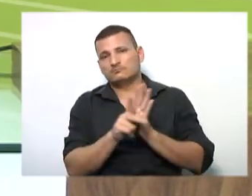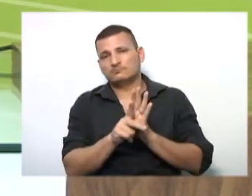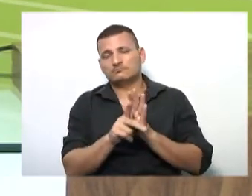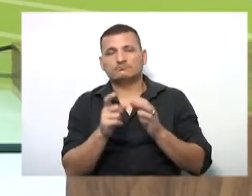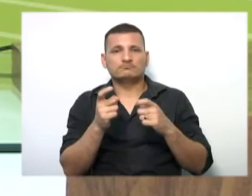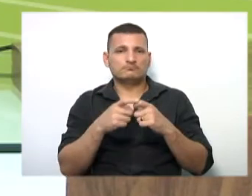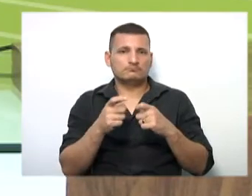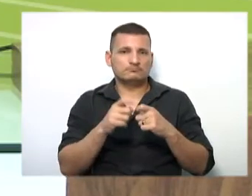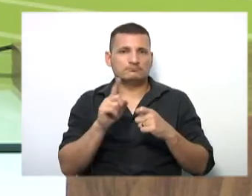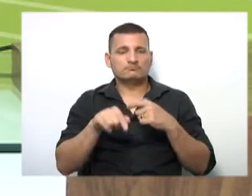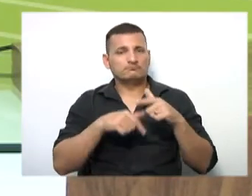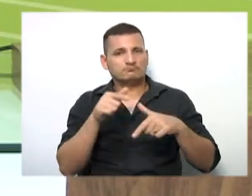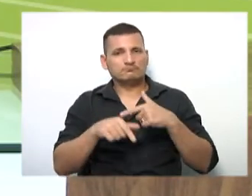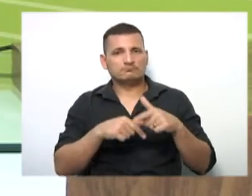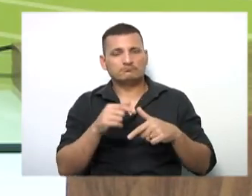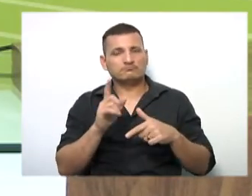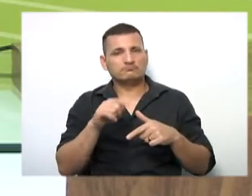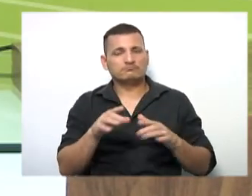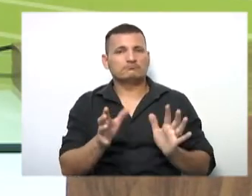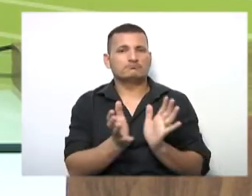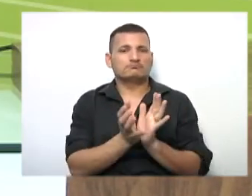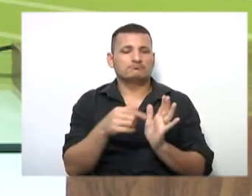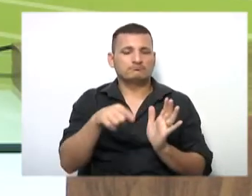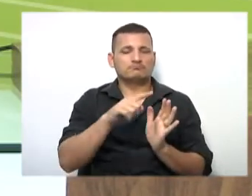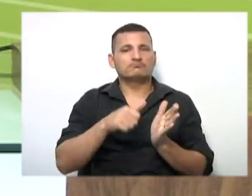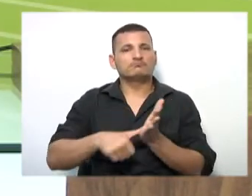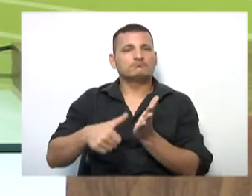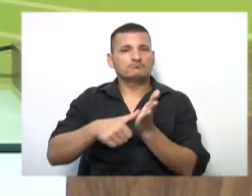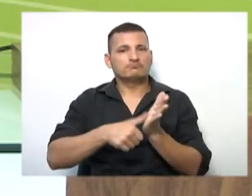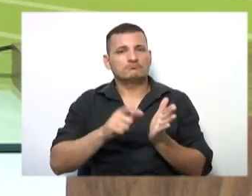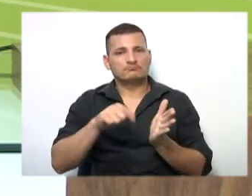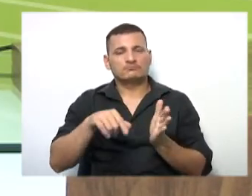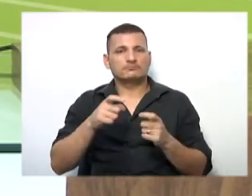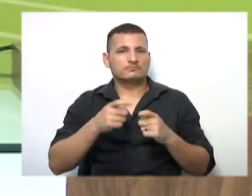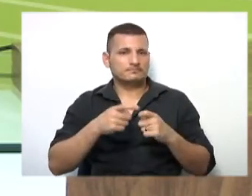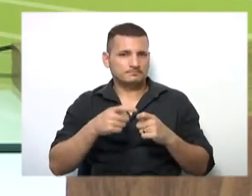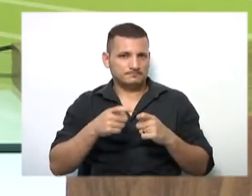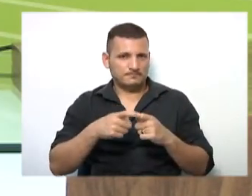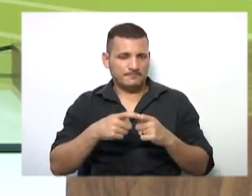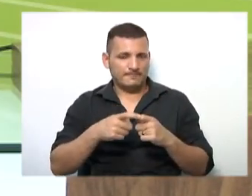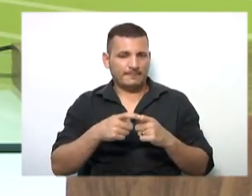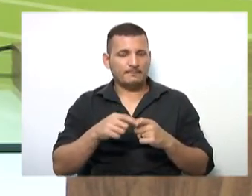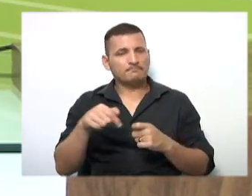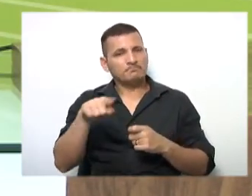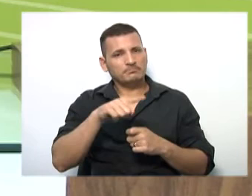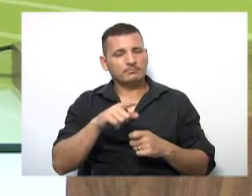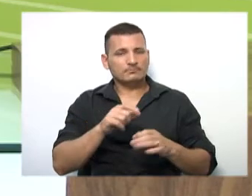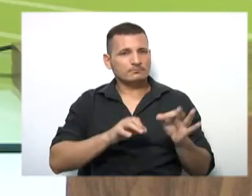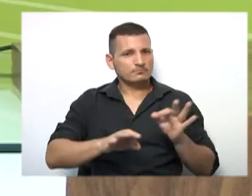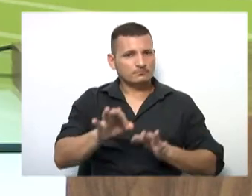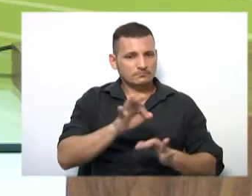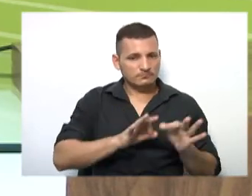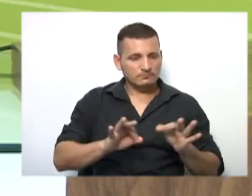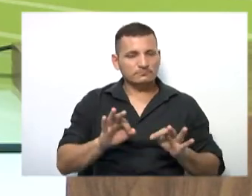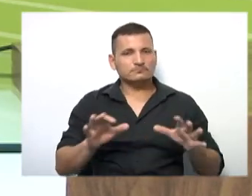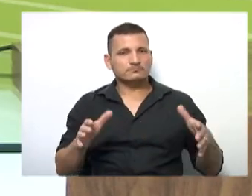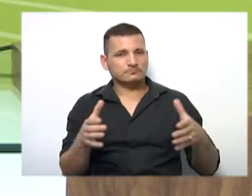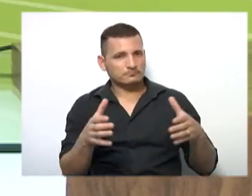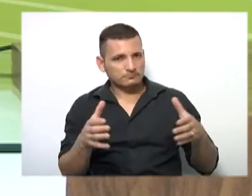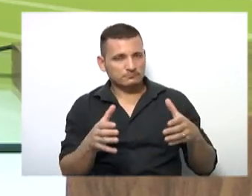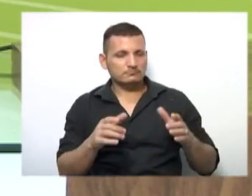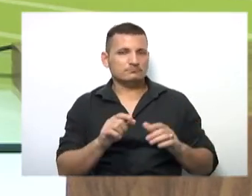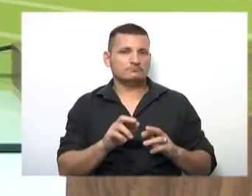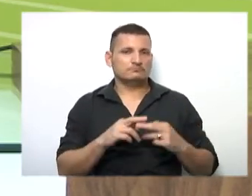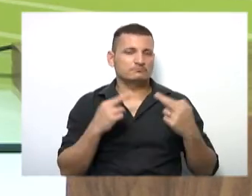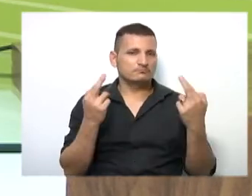trabalho entre médicos. Os cooperados são os médicos que estão cooperados ali. Eles se organizam, sim, a assembleia, eles